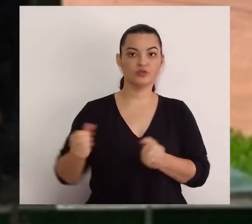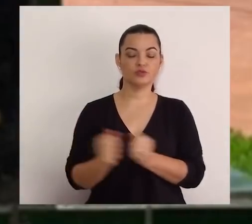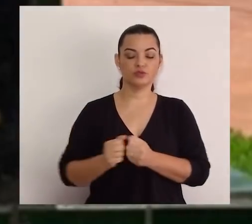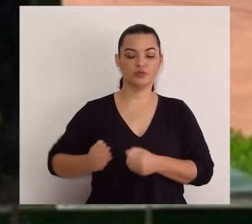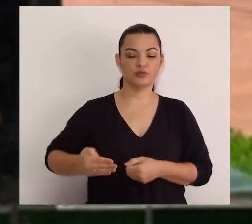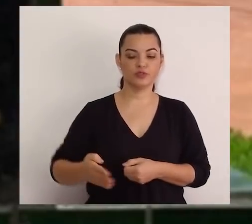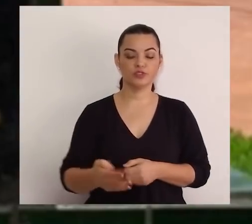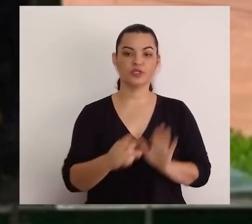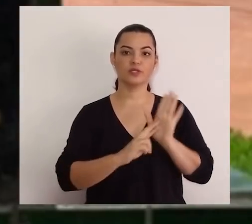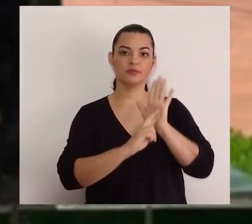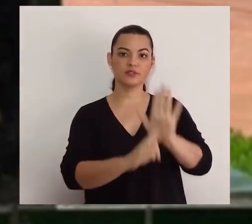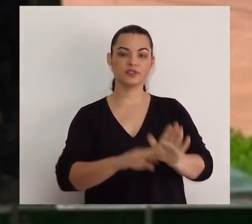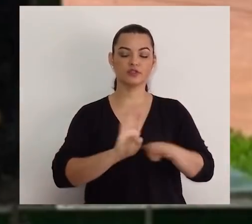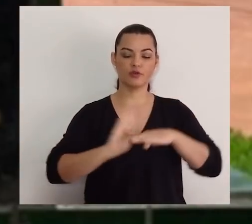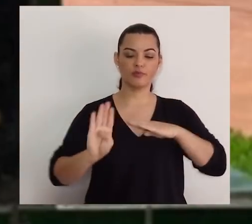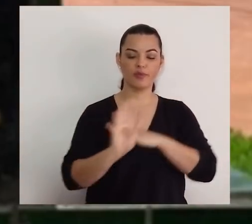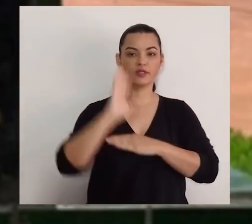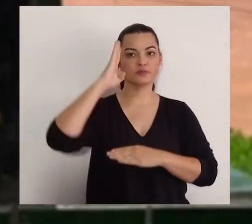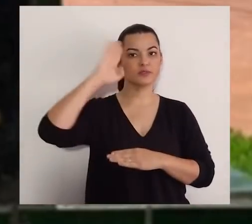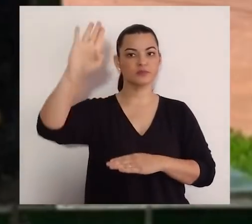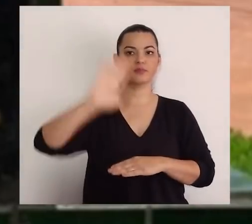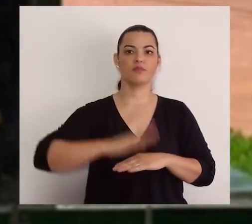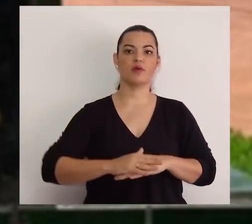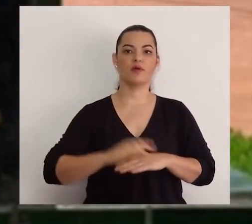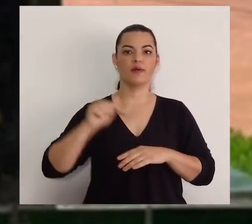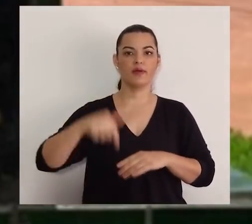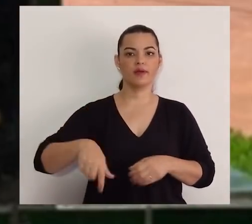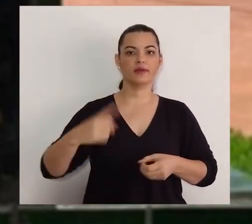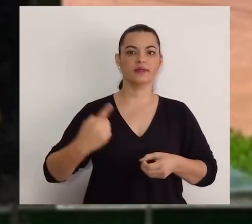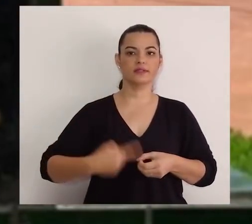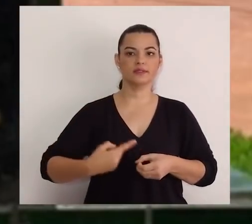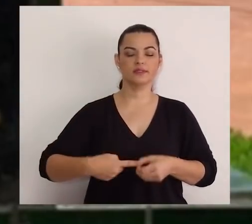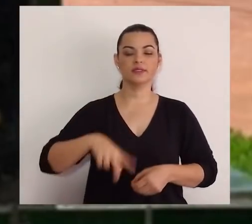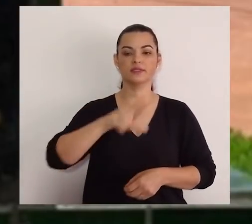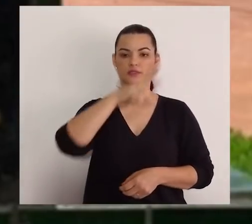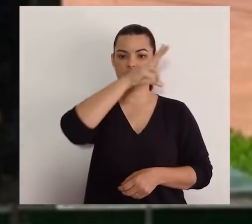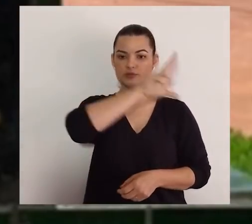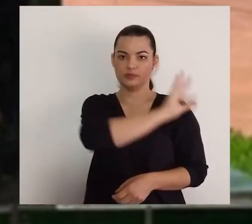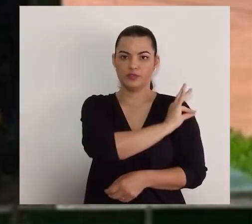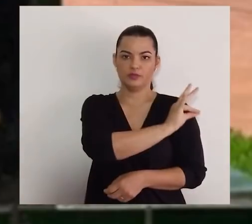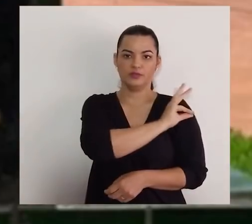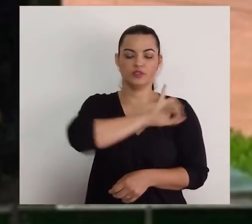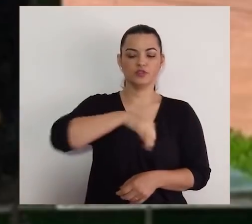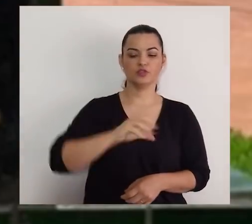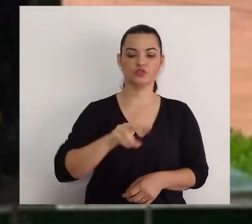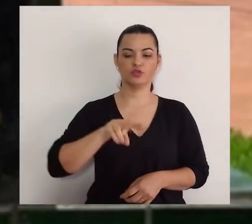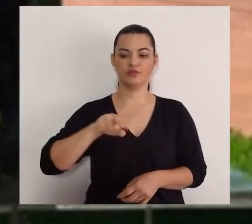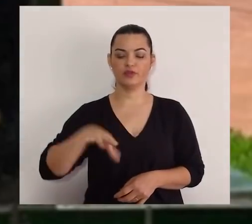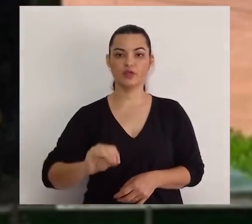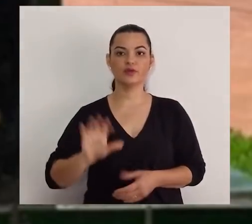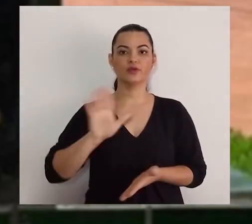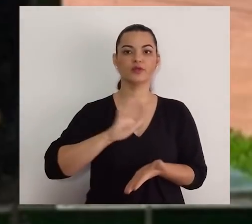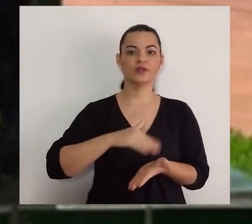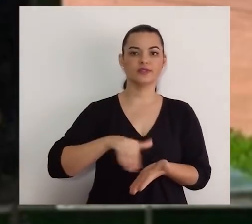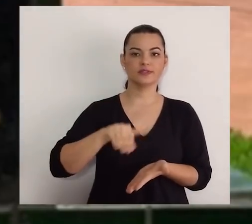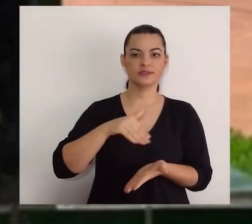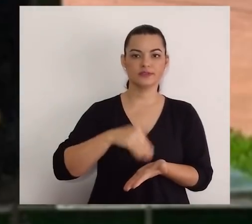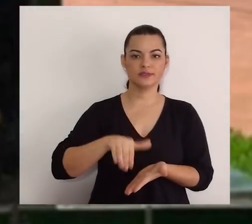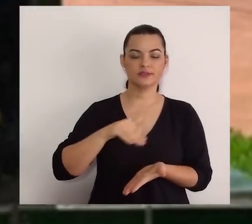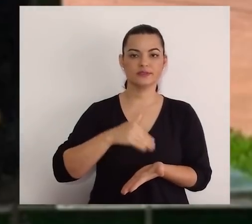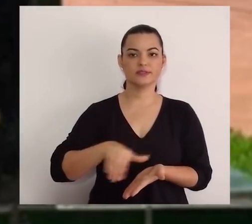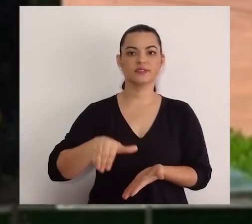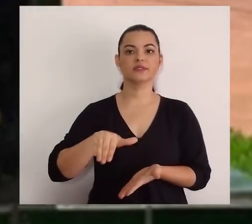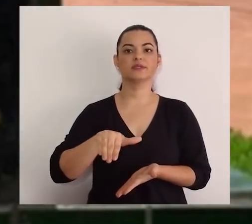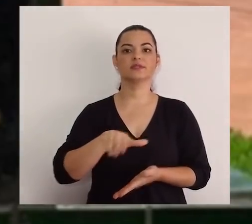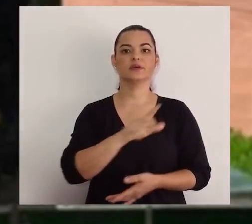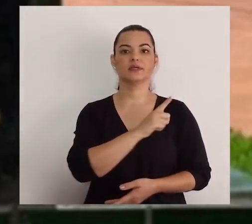da cidade, prefeito Jovino Cândido da Silva, governo municipal, Secretaria do Governo, Secretaria